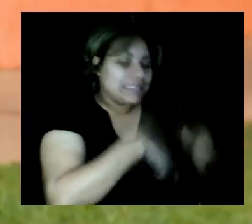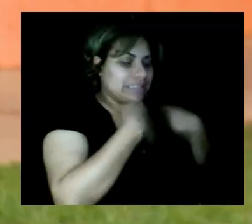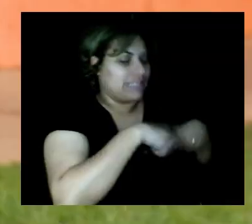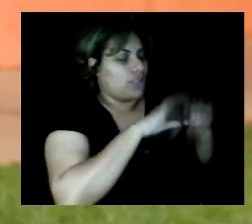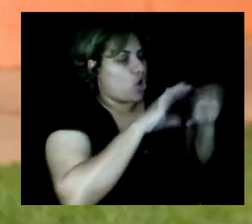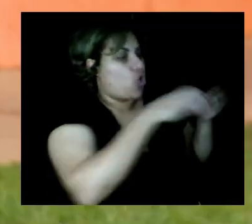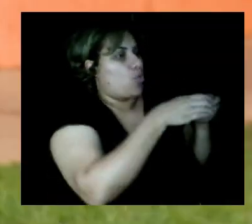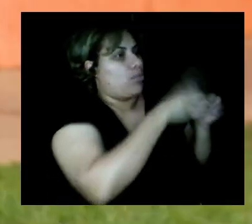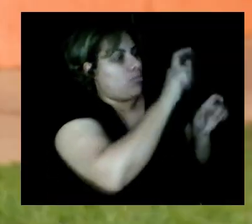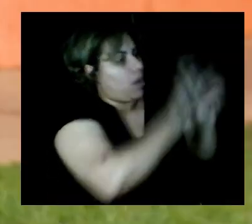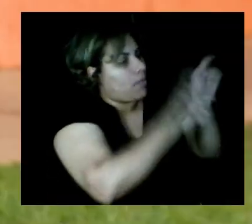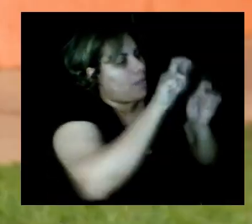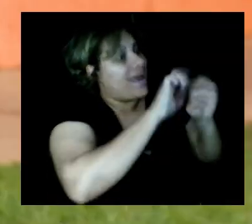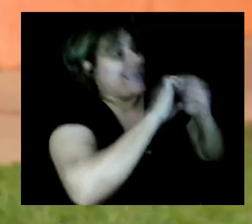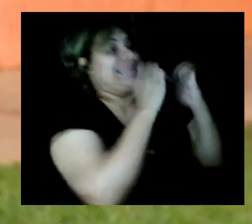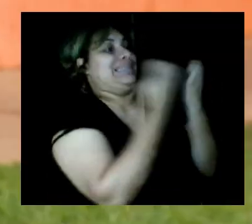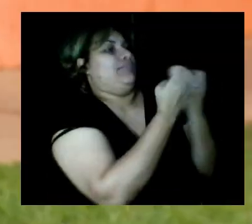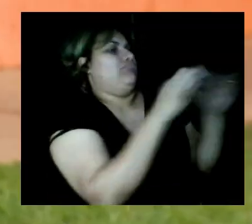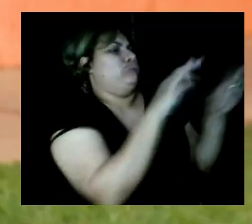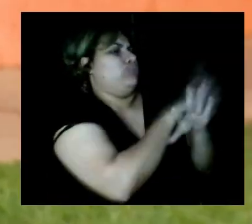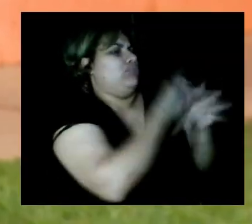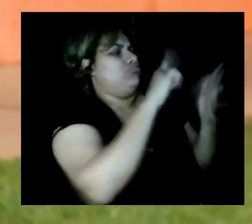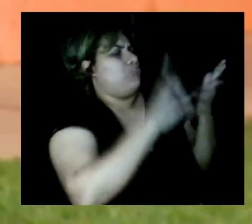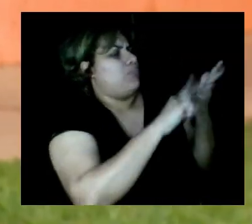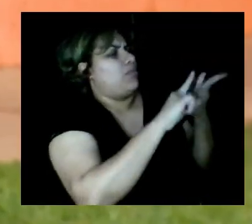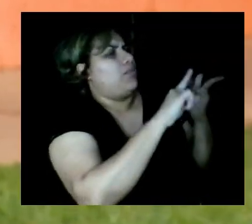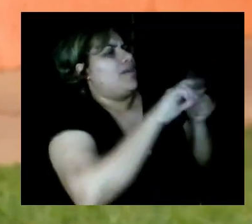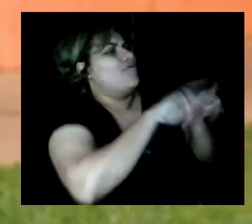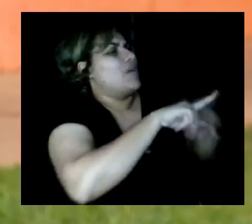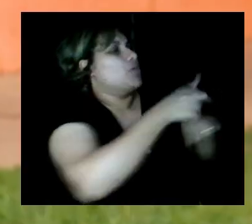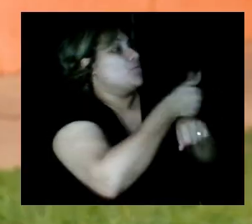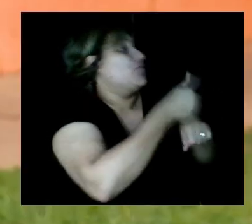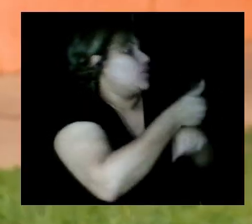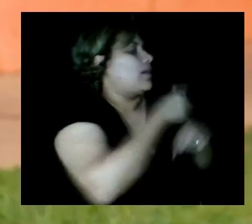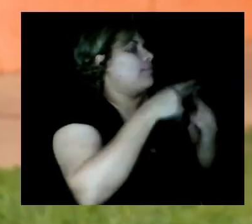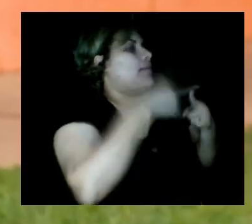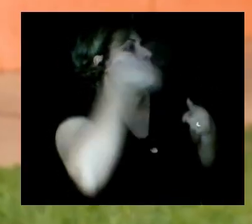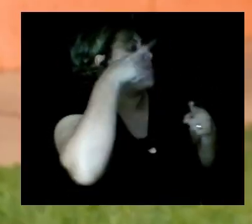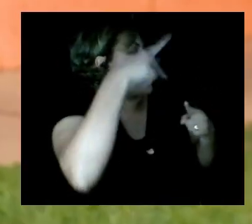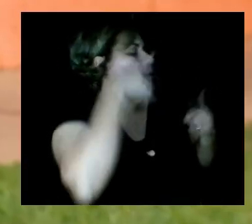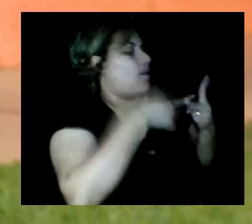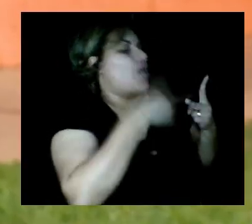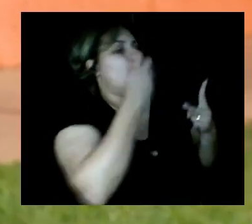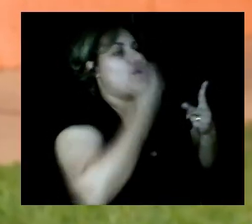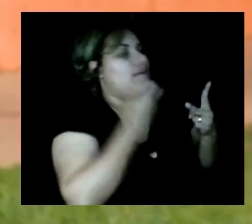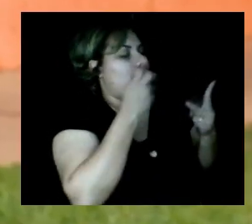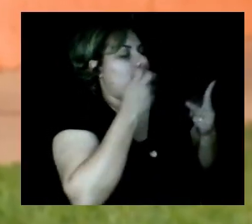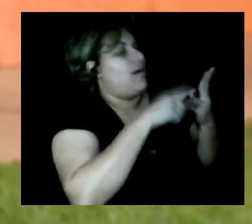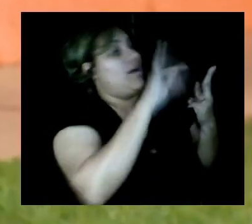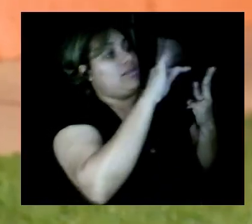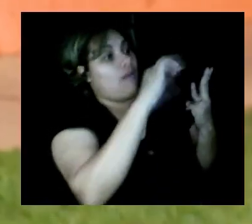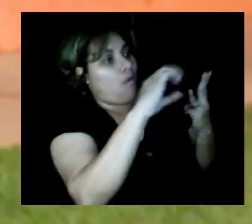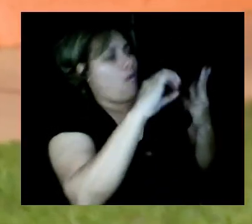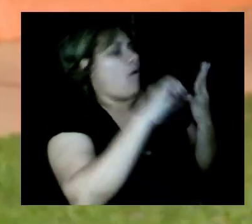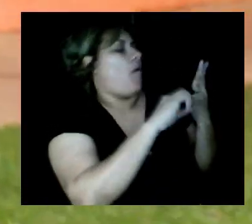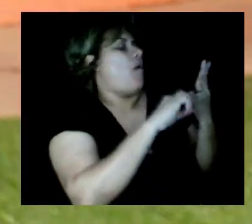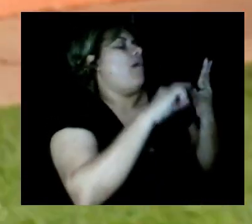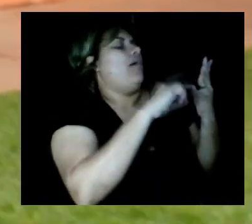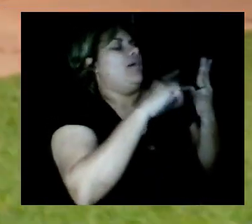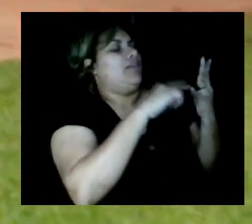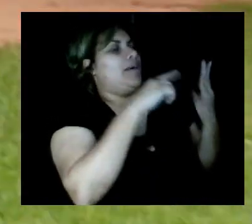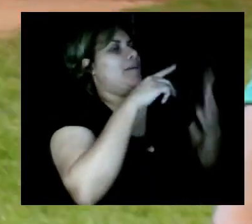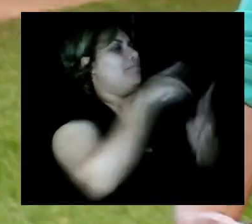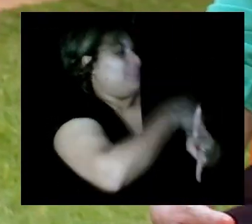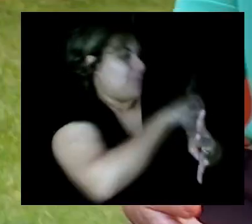preciso, um diagnóstico completo, onde toda a equipe de psicólogo, fonoaudiólogo, terapeuta ocupacional, psicopedagogo, uma equipe multi